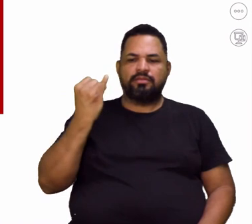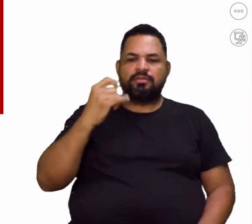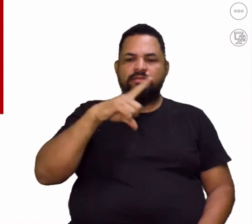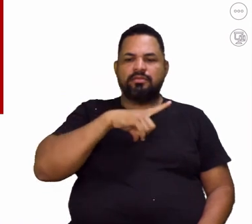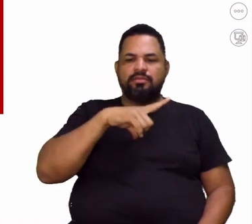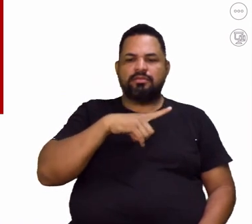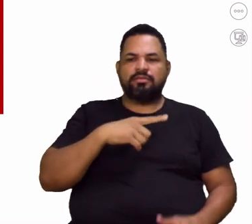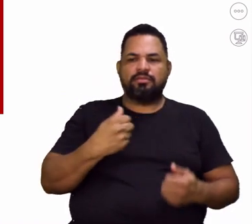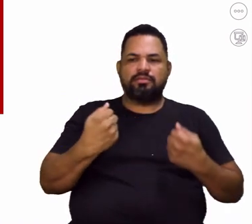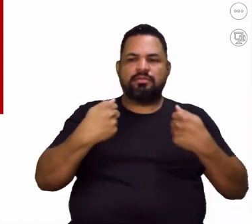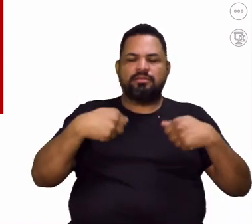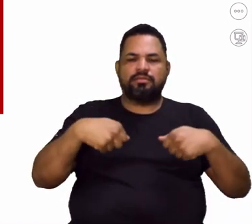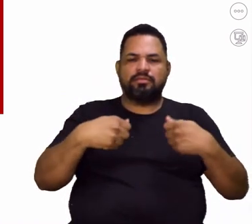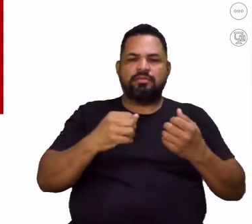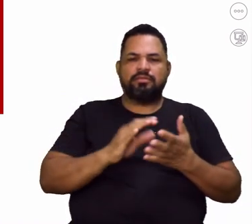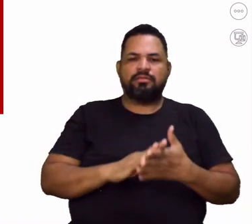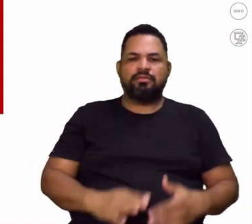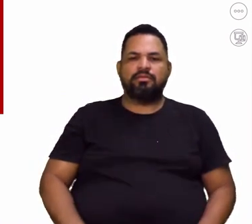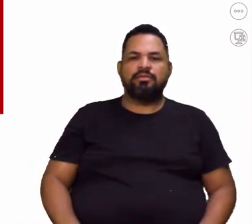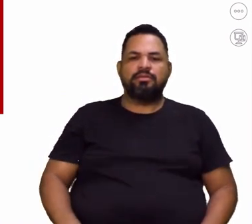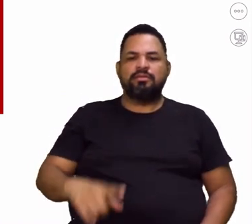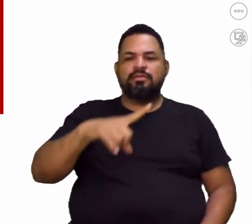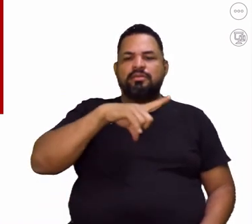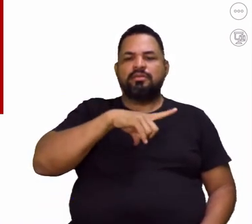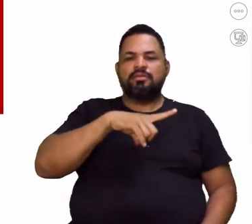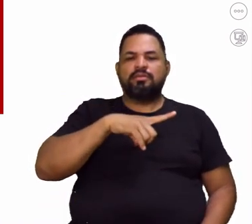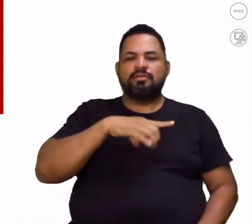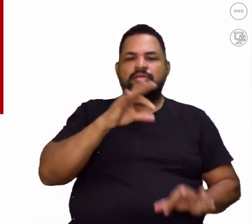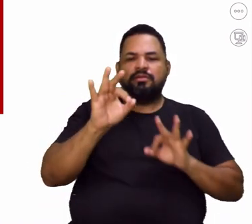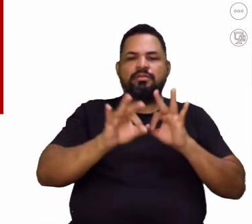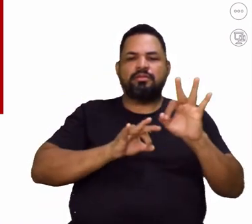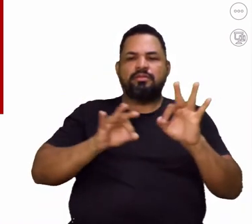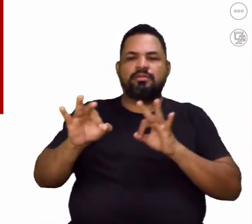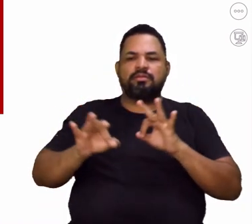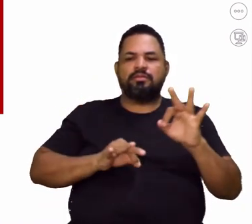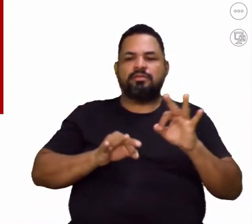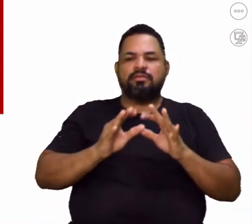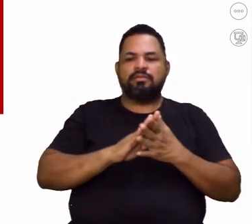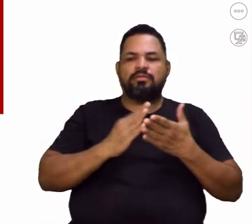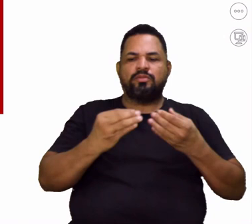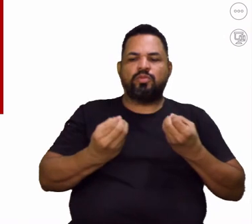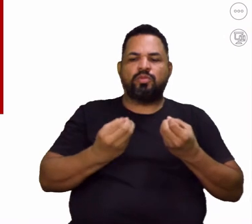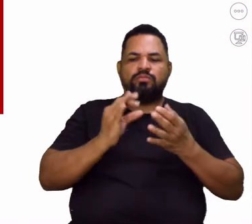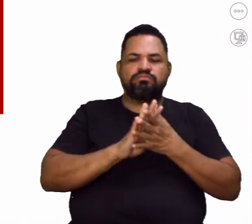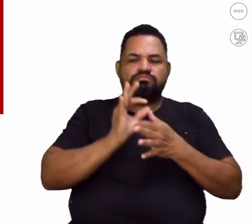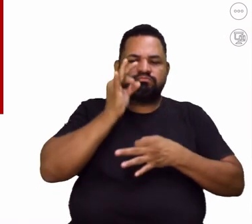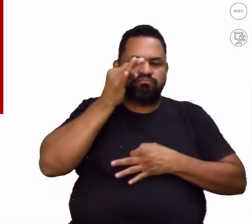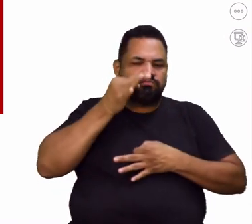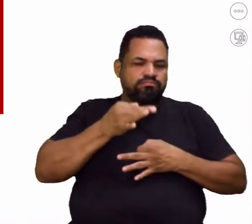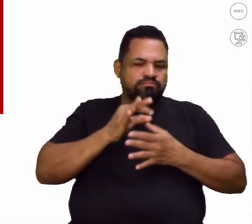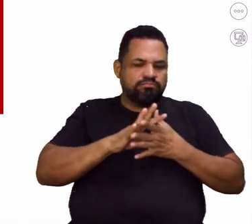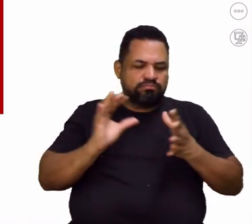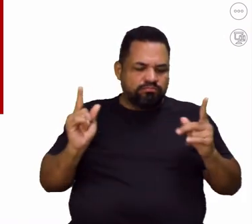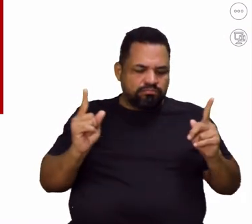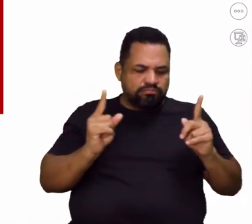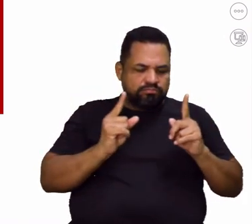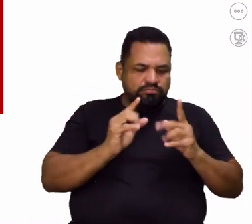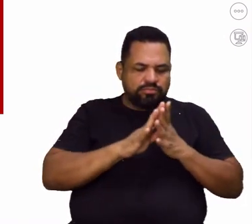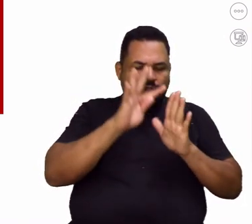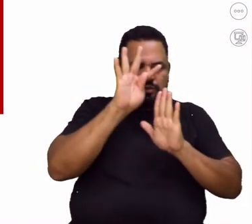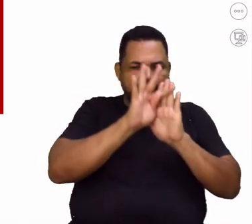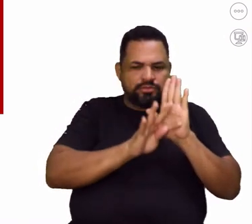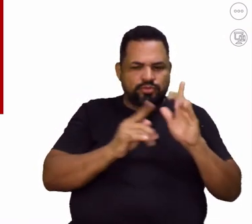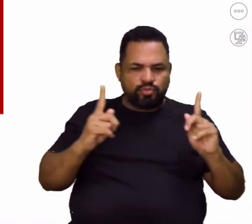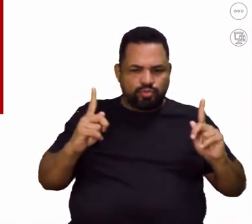a possibilidade, né, de ter aí essa construção da forma concisa, né, Márcia? Em que a gente, sim, às vezes